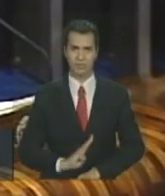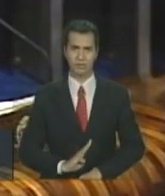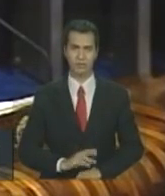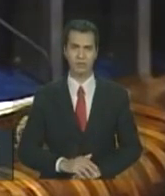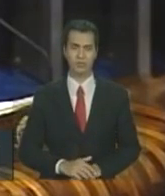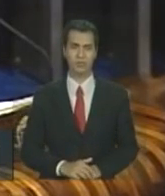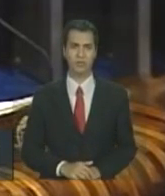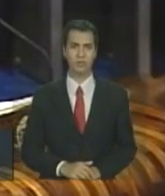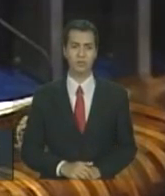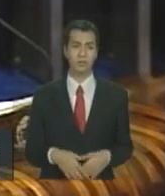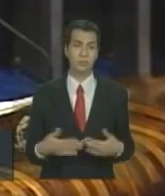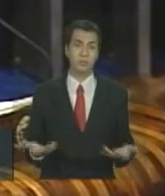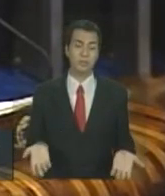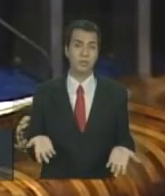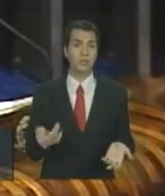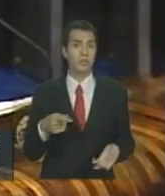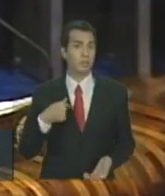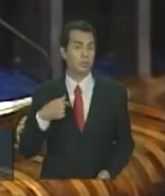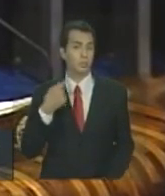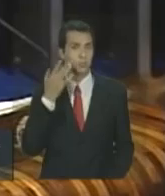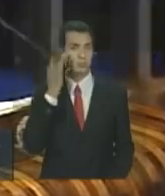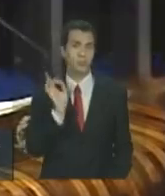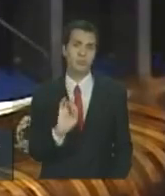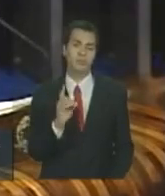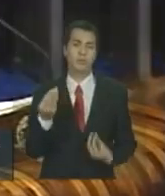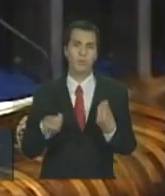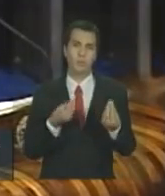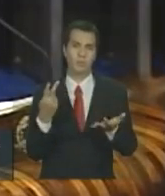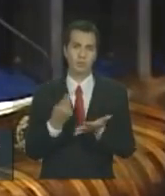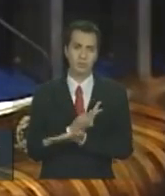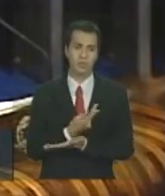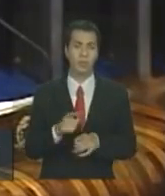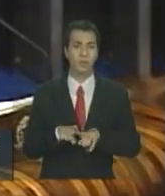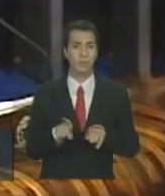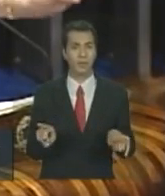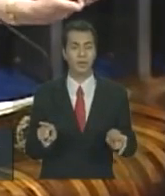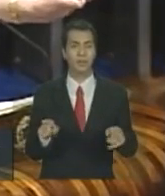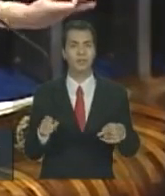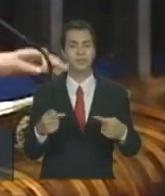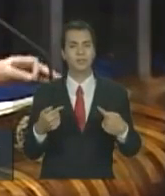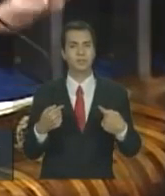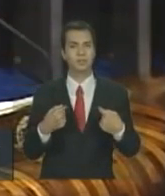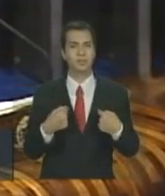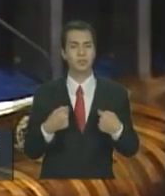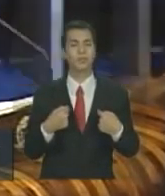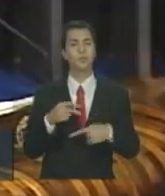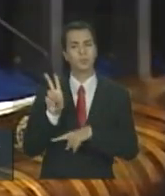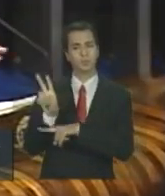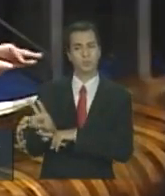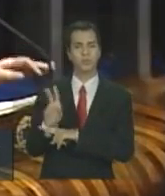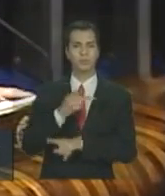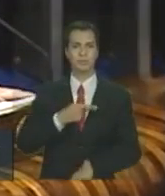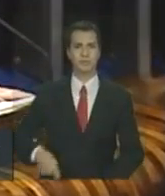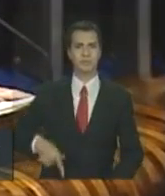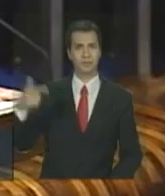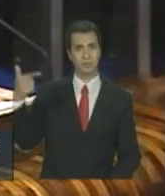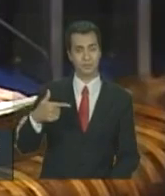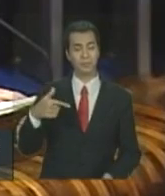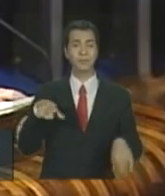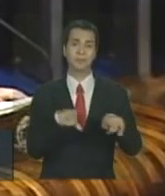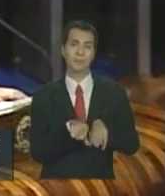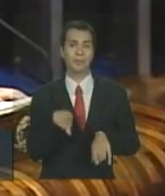justamente essa parte eu não sei, Marco Maia. Eu só dou conta eu cuidando do vice-presidente, o vice-presidente cuidando